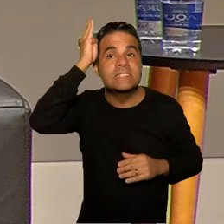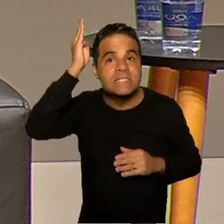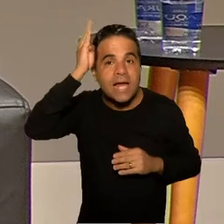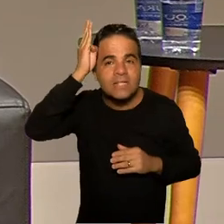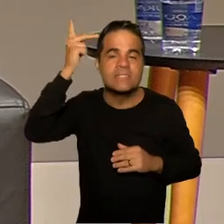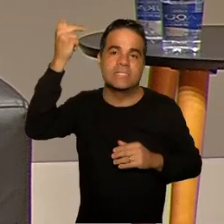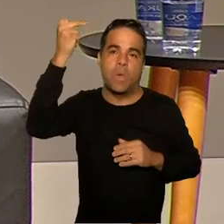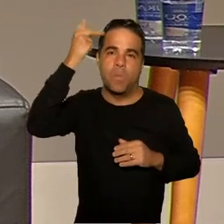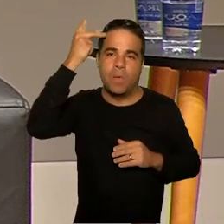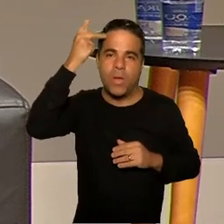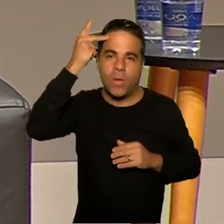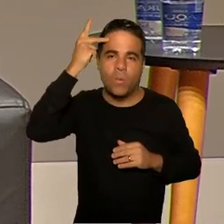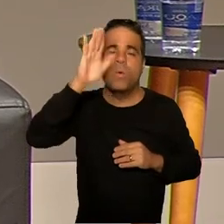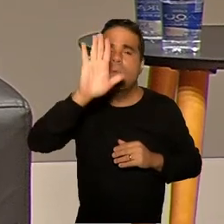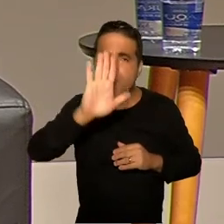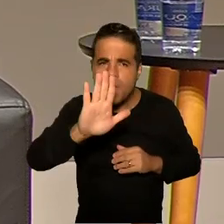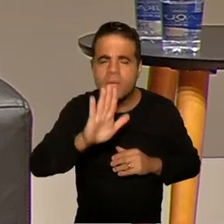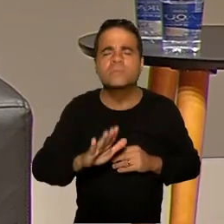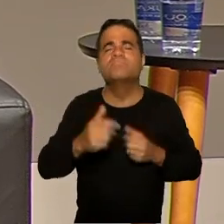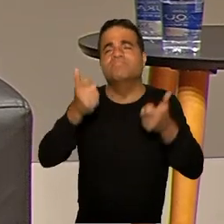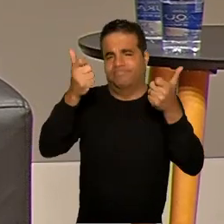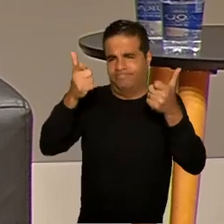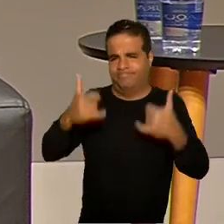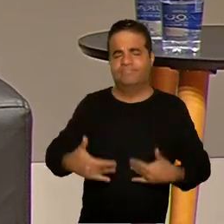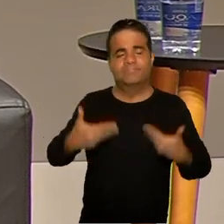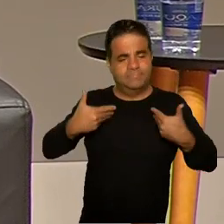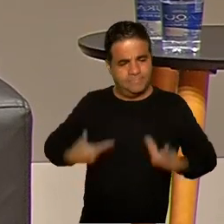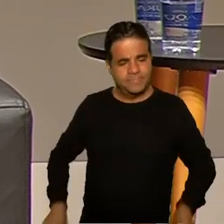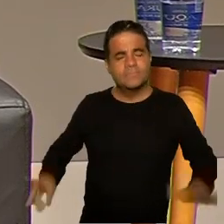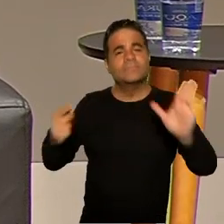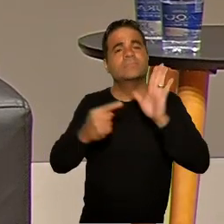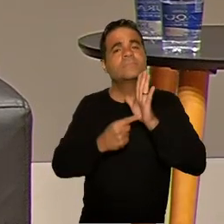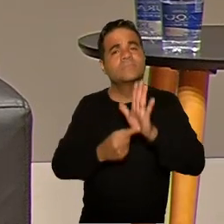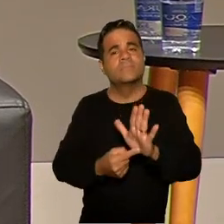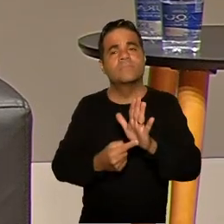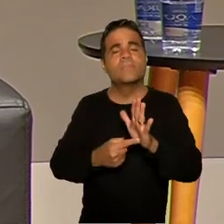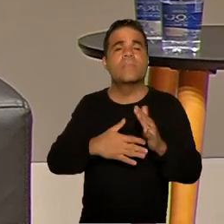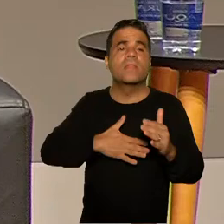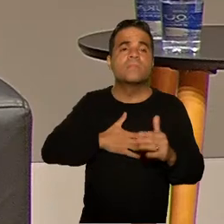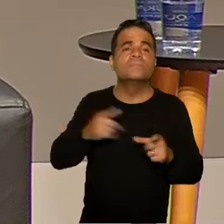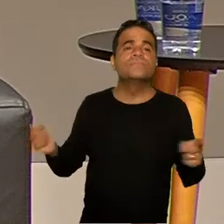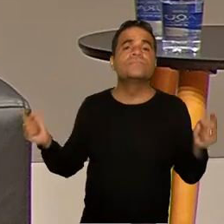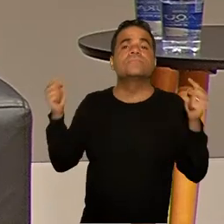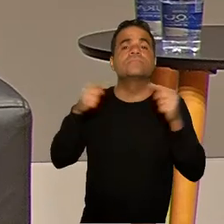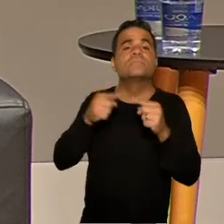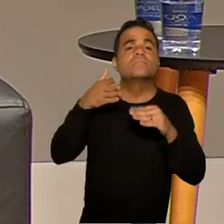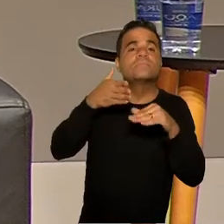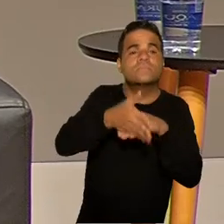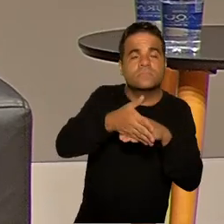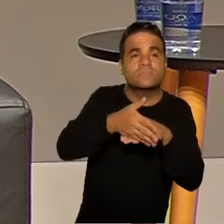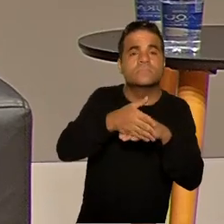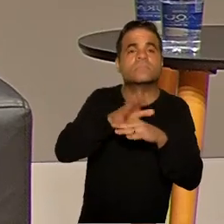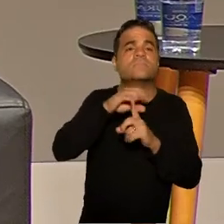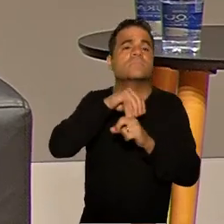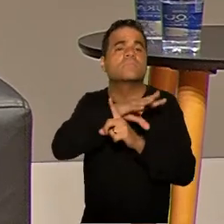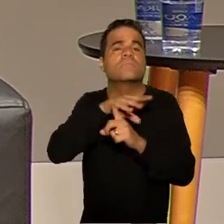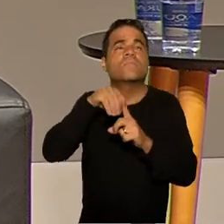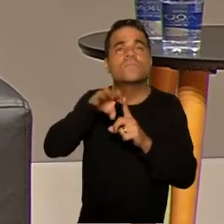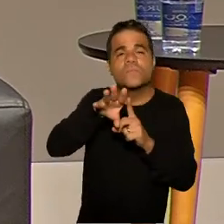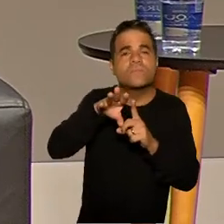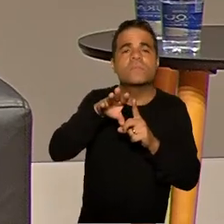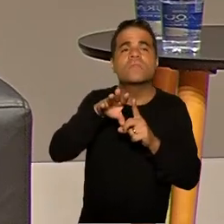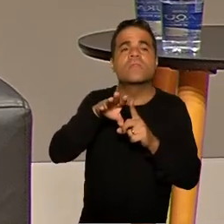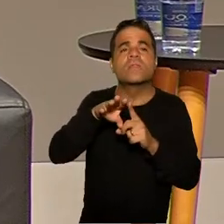mas o que eu gostaria de destacar nesse momento de apresentação foi a minha tem a ver com a minha atuação como um mediador